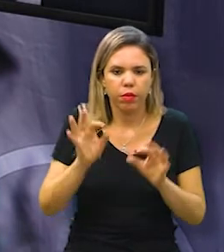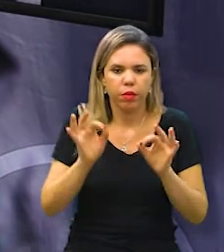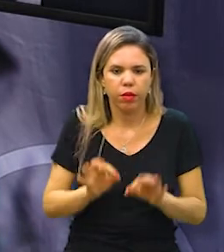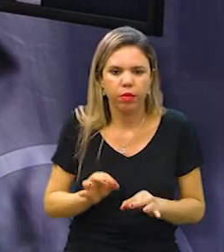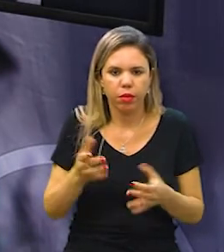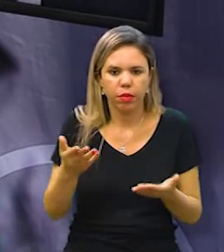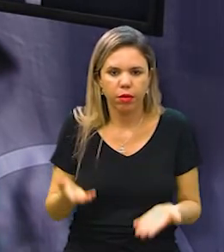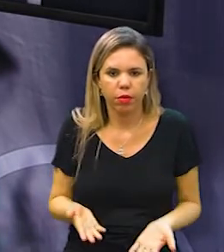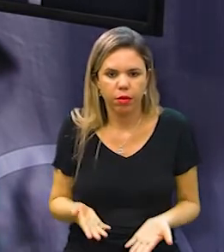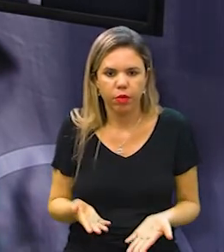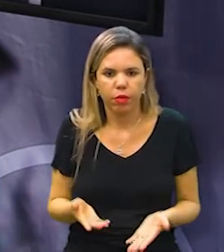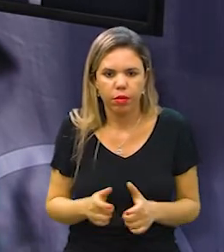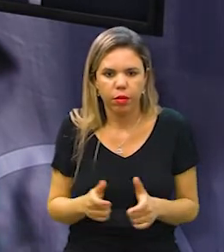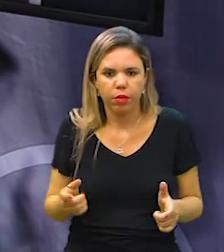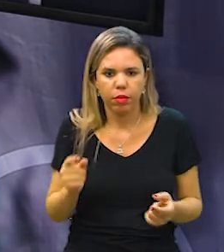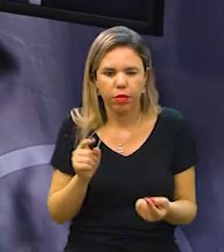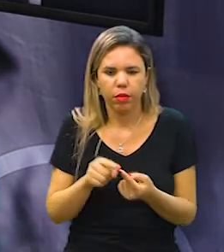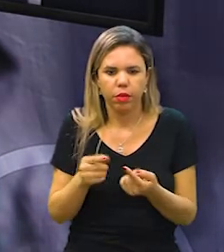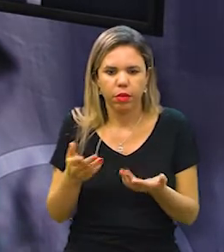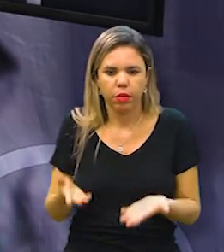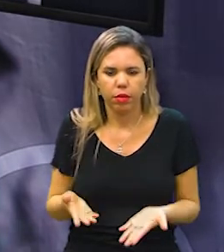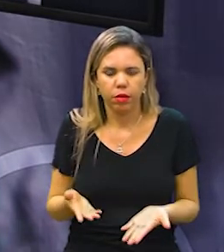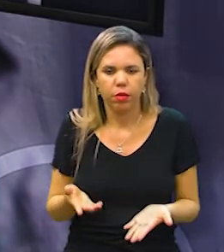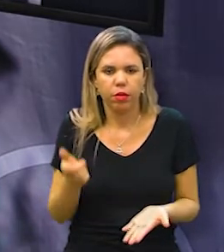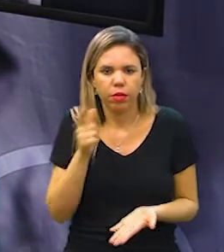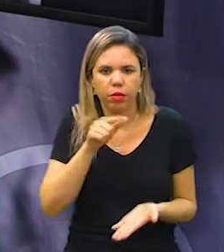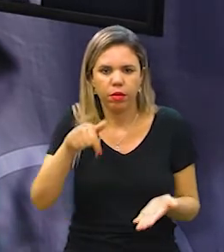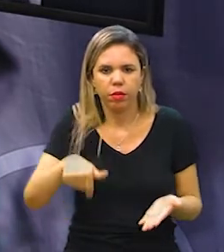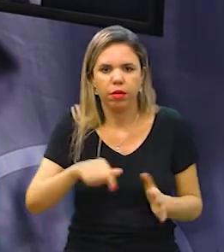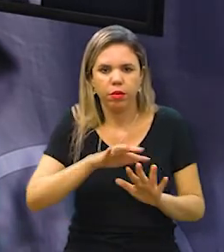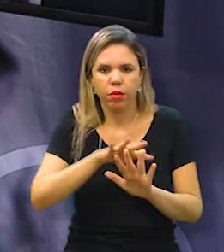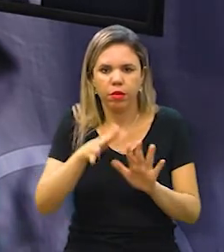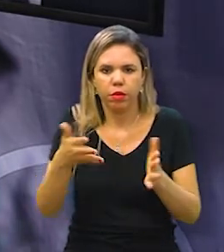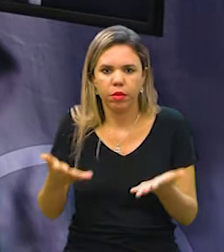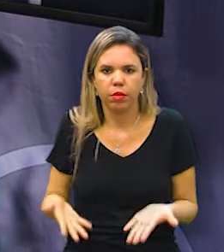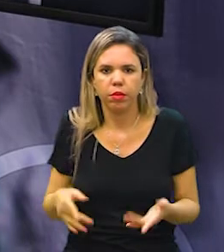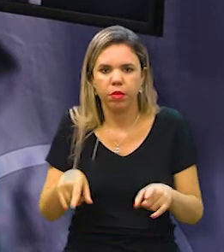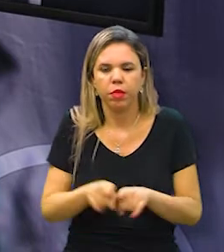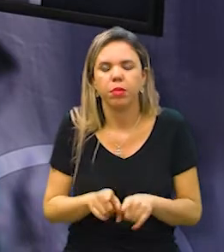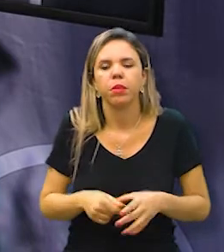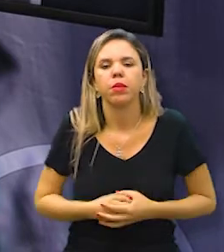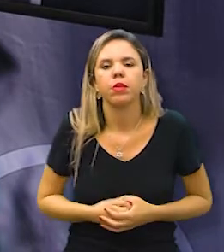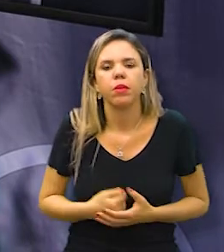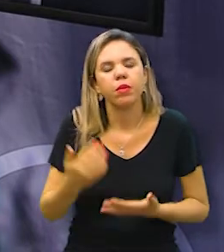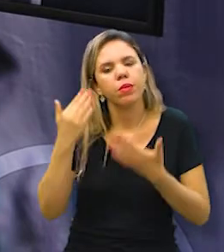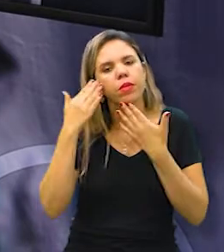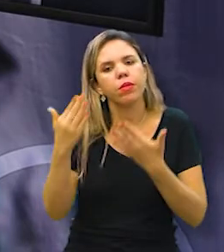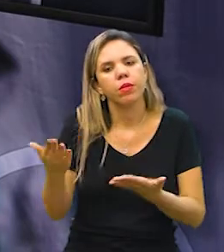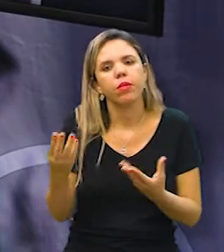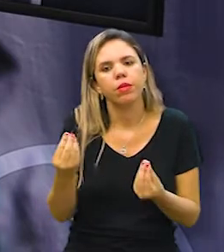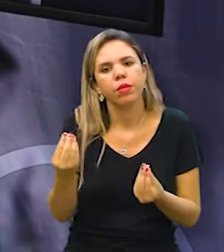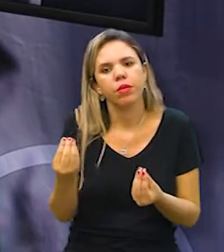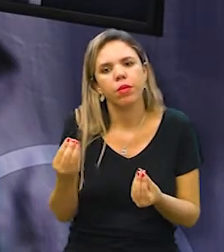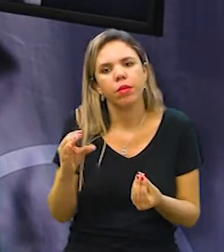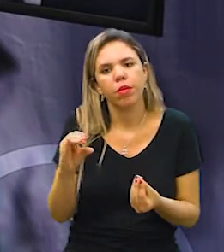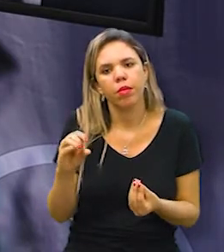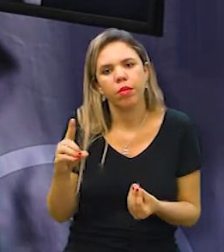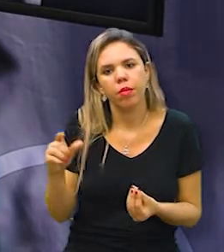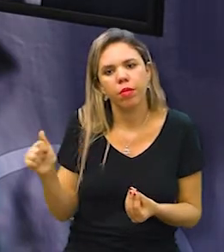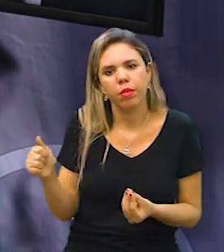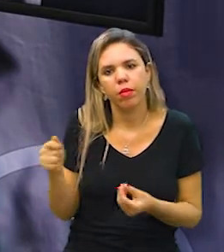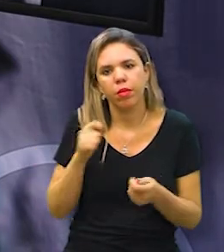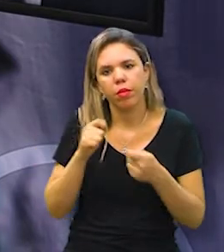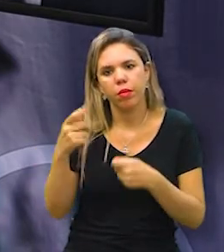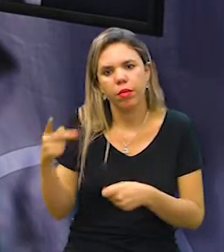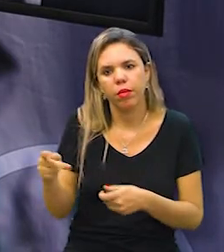que esse é o grande objetivo e é nosso objetivo aqui no Mãos Solidárias também. Eu te agradeço muito, Cida, pela sua entrevista,